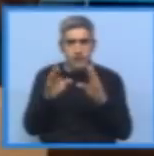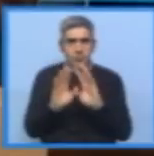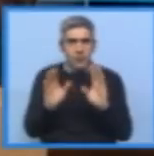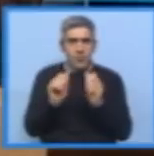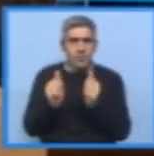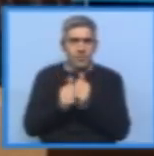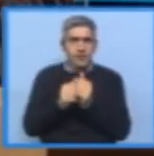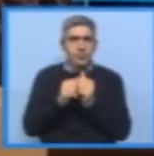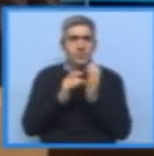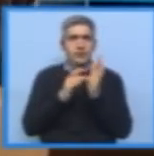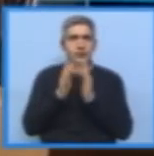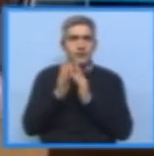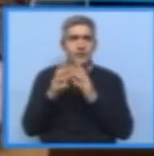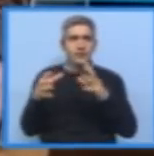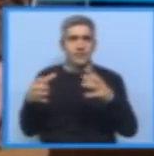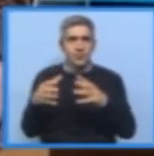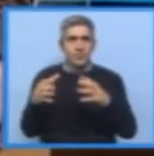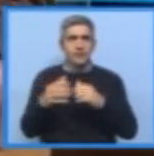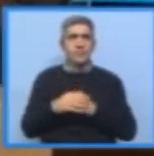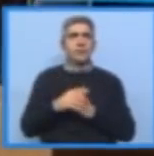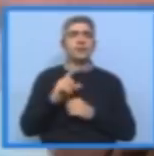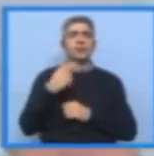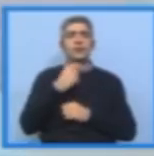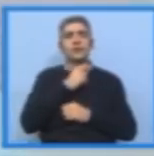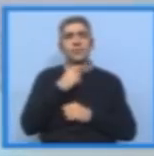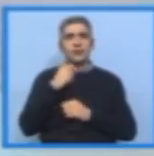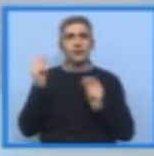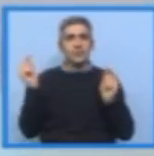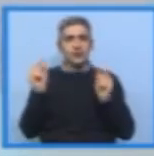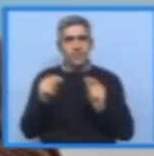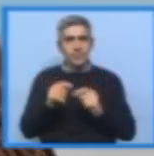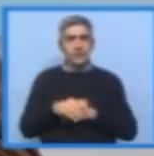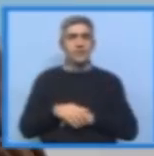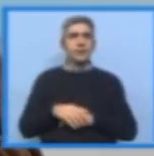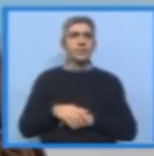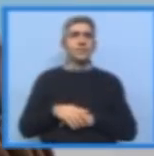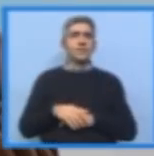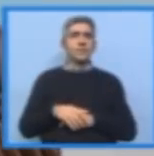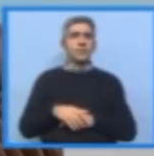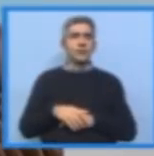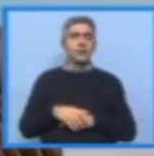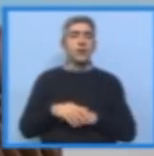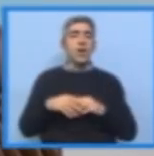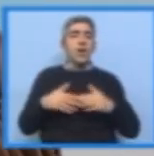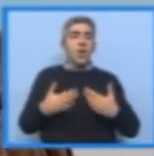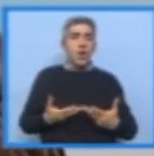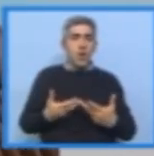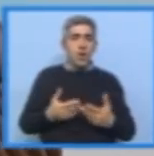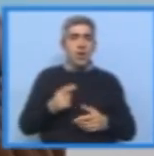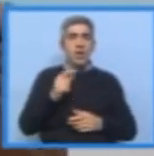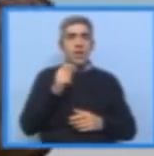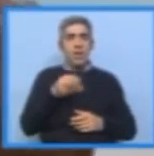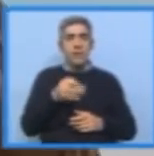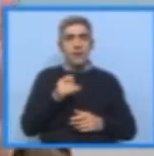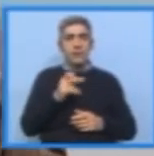de Jesus. Era a companhia de Jesus. E depois foram lá os pastores, enfim. E agora é a Epifania.